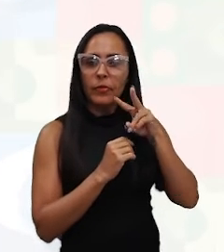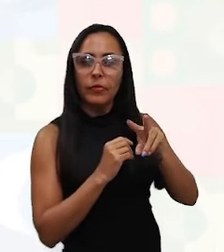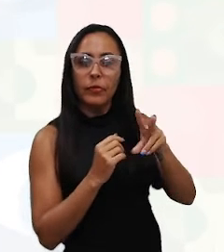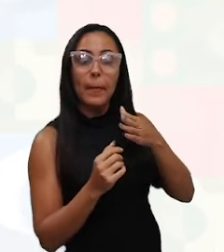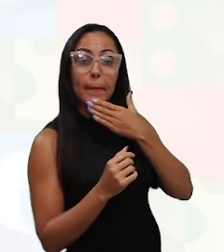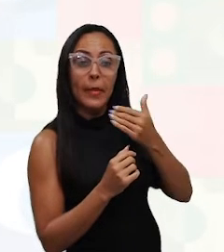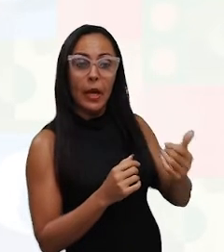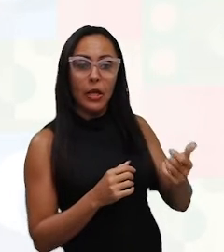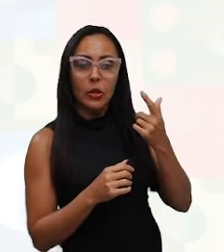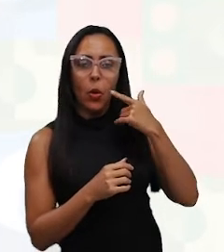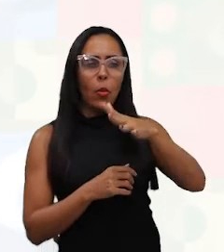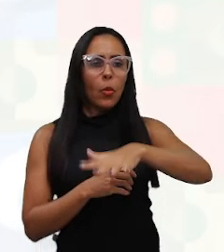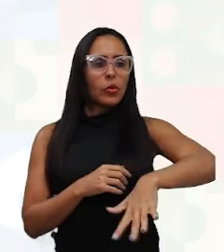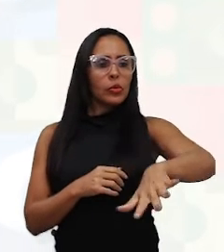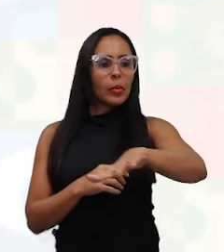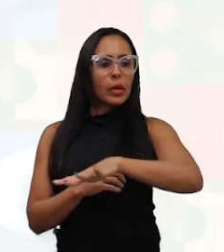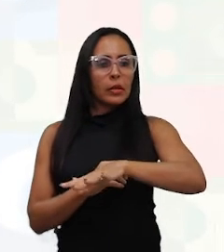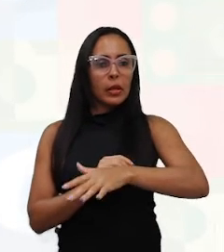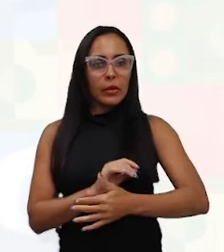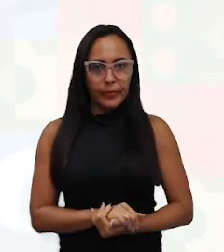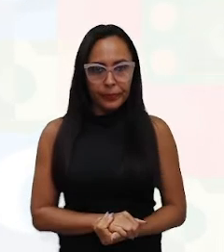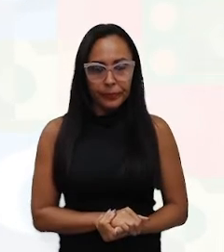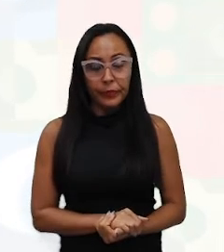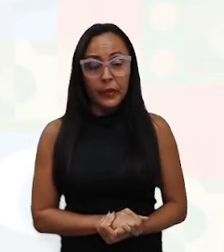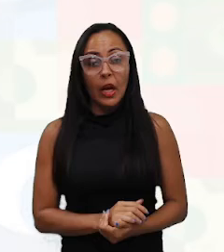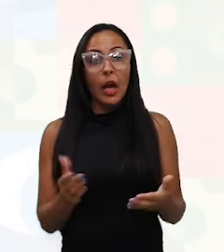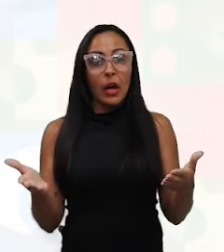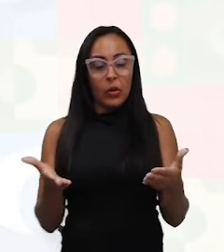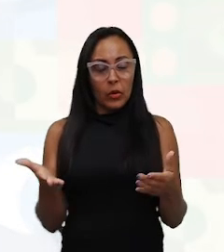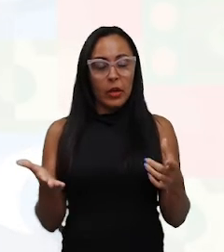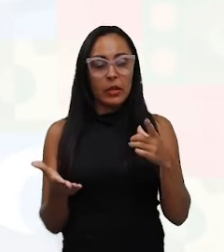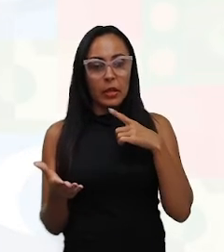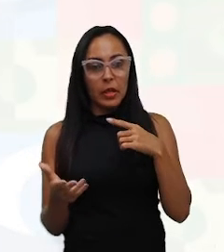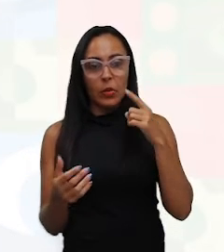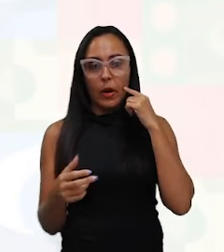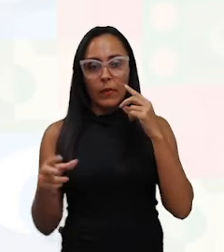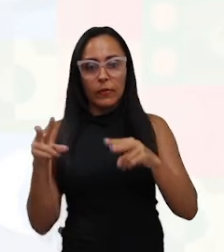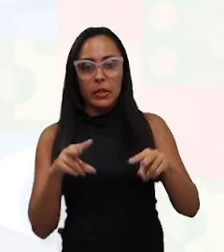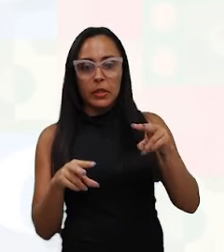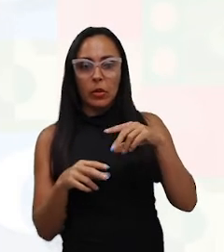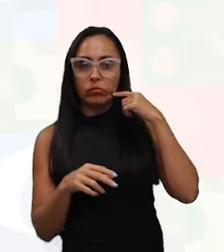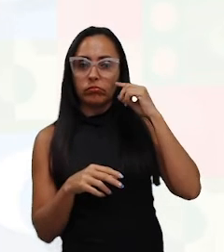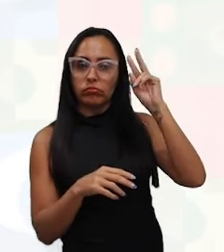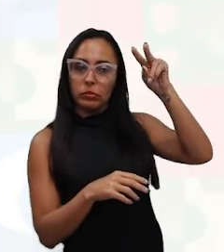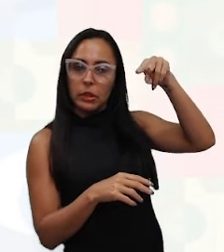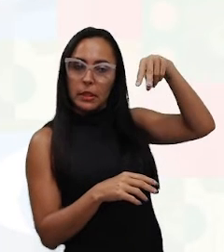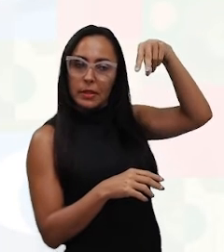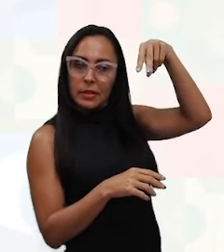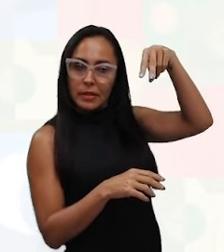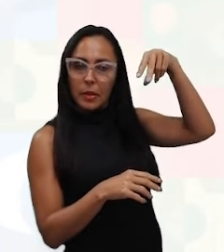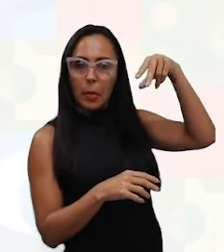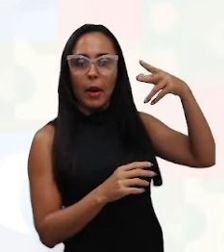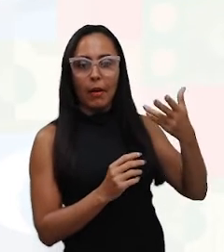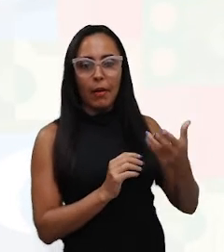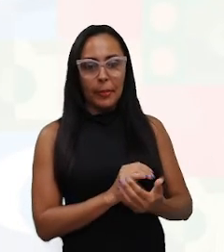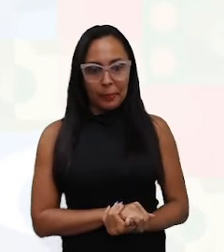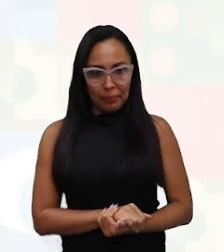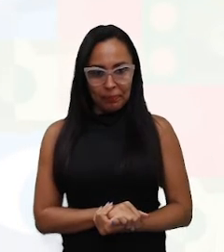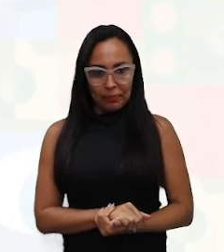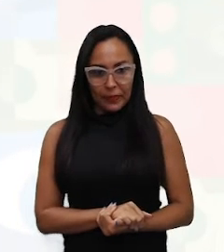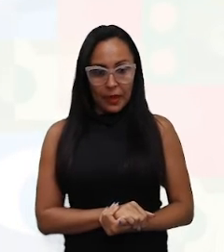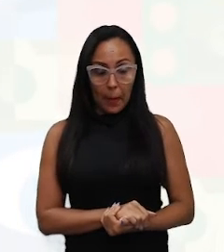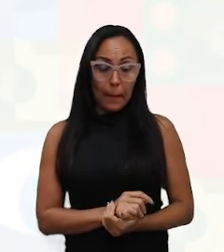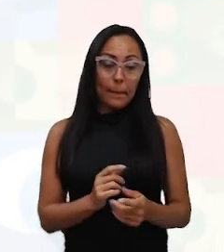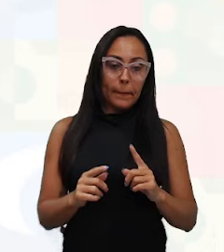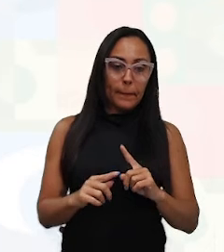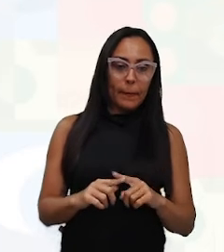espaço por dentro. Então, a gente só tem agora uma visão de cima, né, como a gente está vendo a imagem, mas na realidade a gente